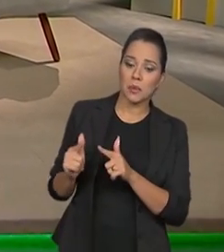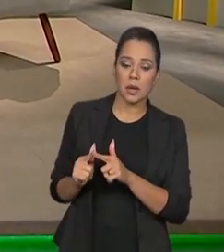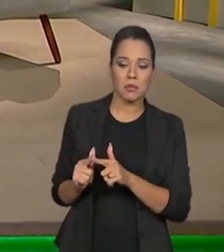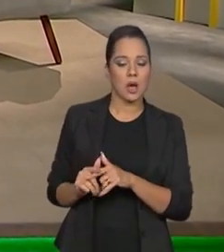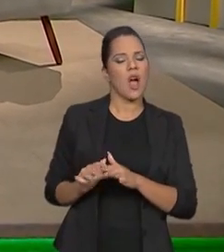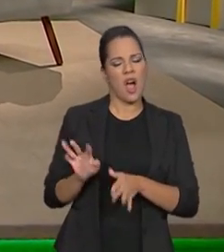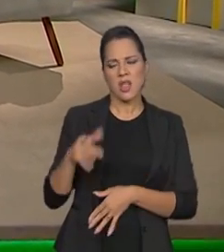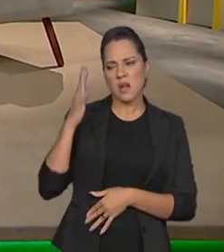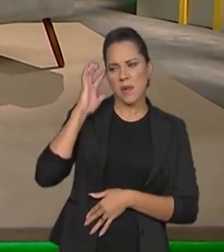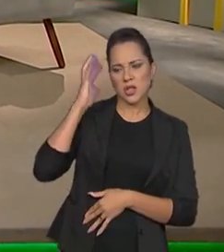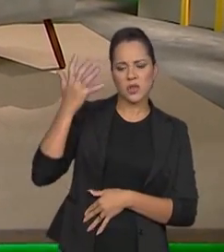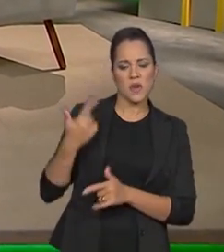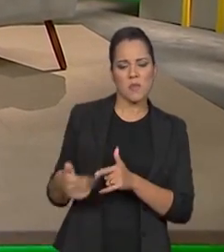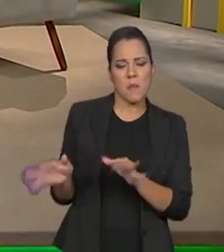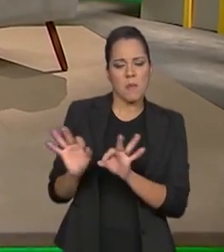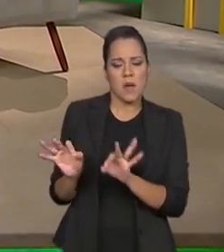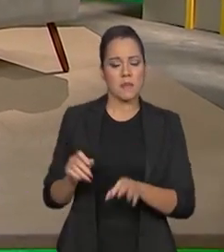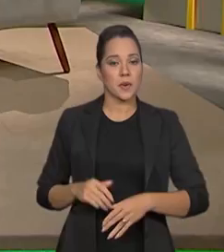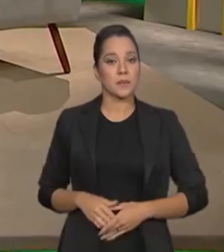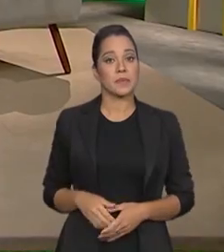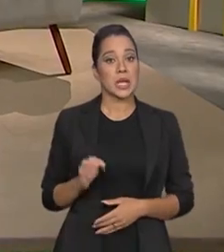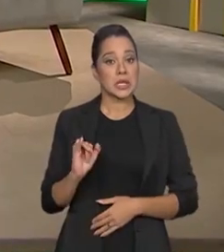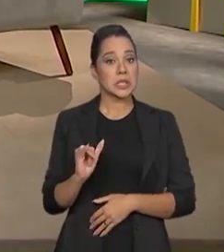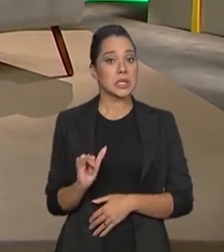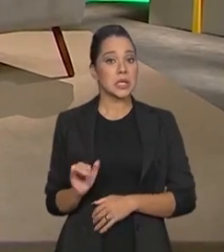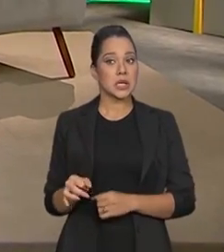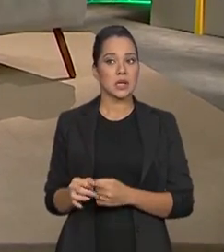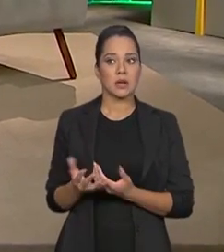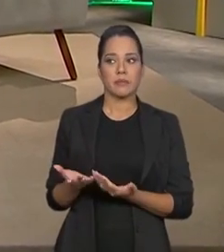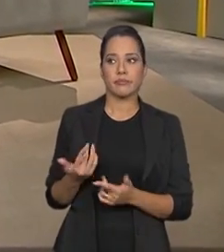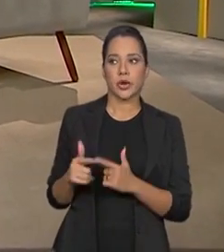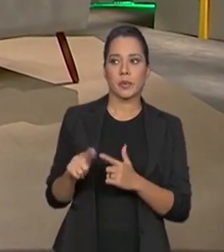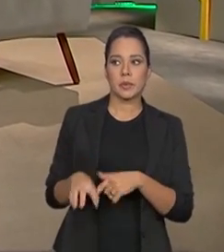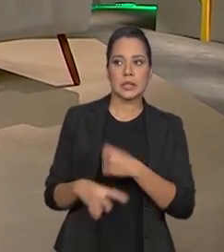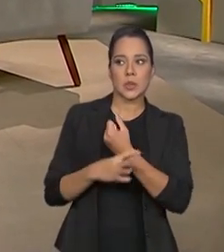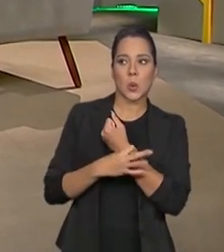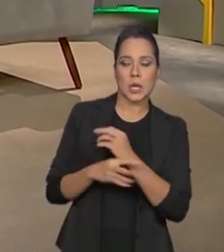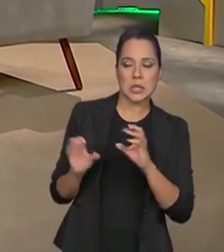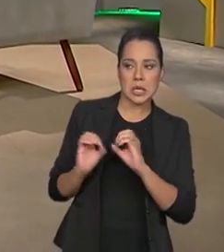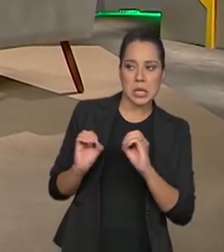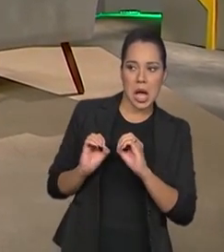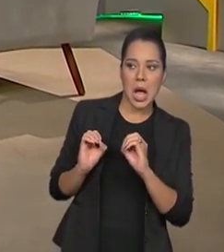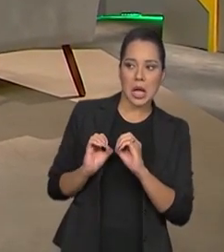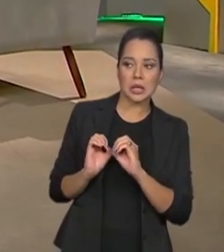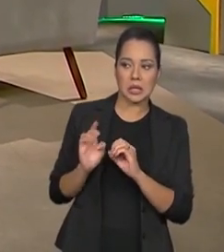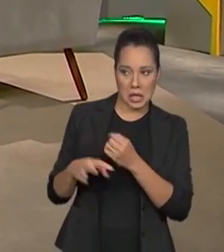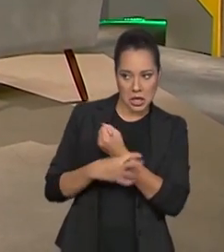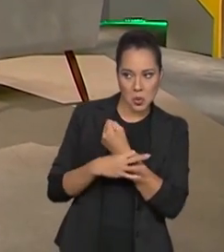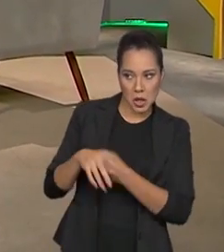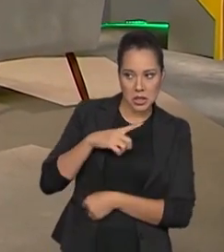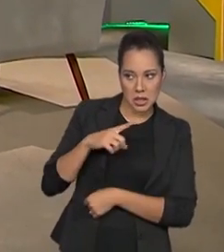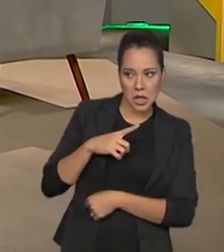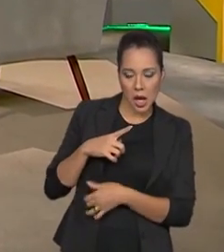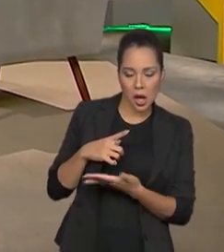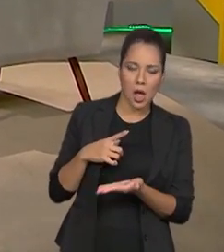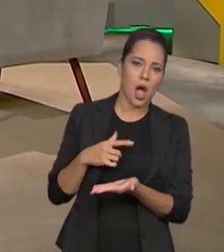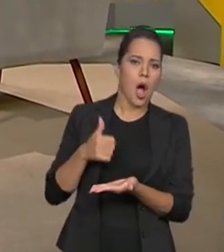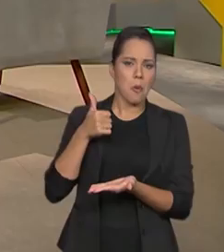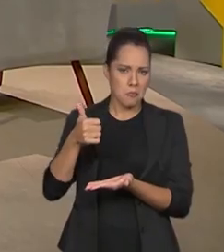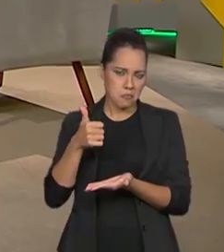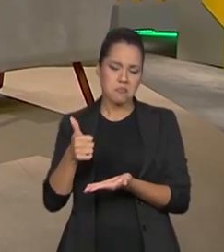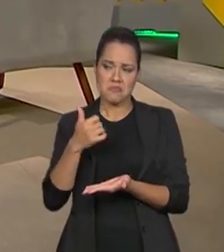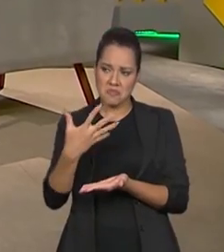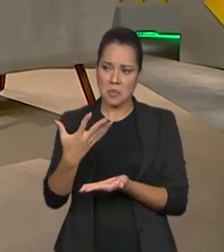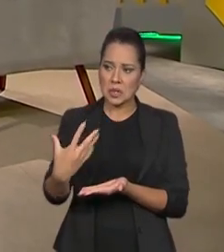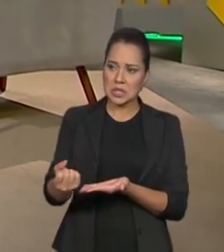isso aqui dá para resolver não tem problema se não vai causar segurança problema de segurança do Consumidor e tem uma solução melhor na indústria Então vamos